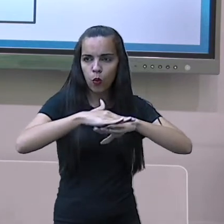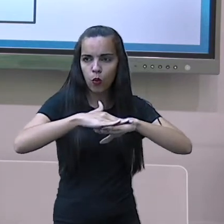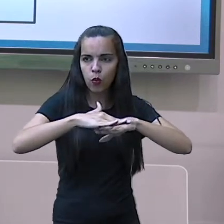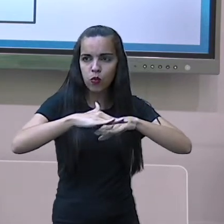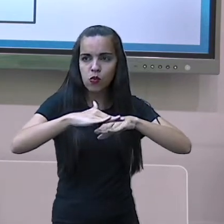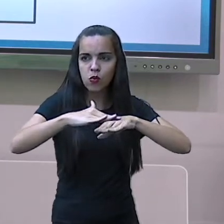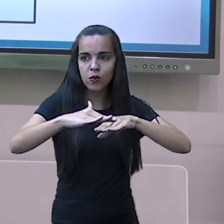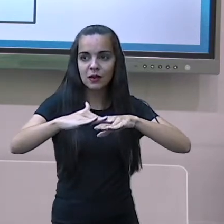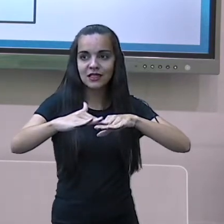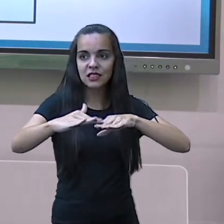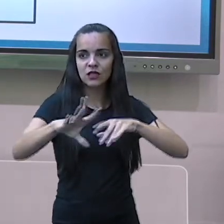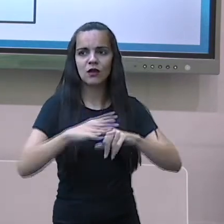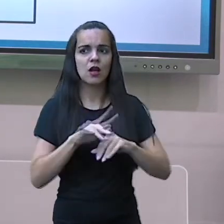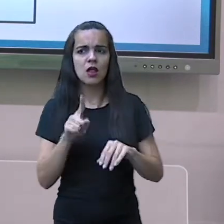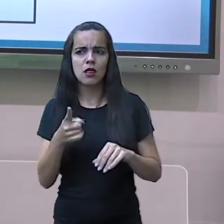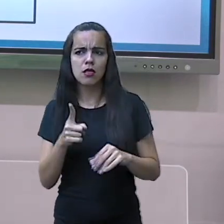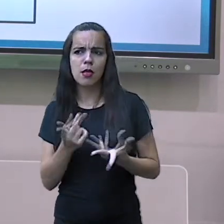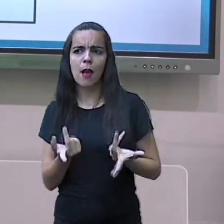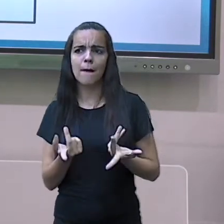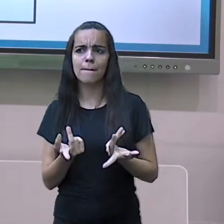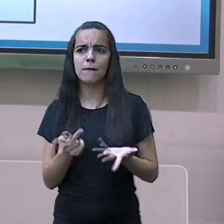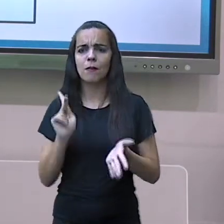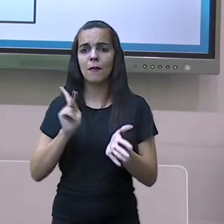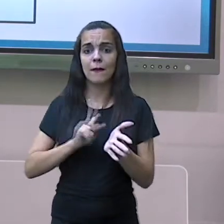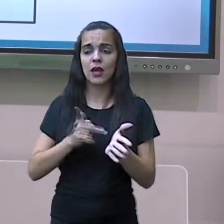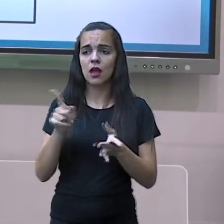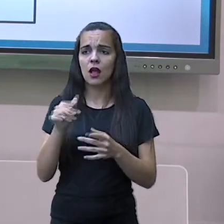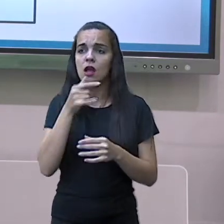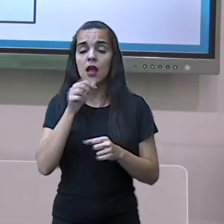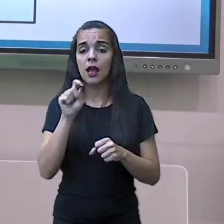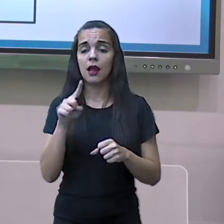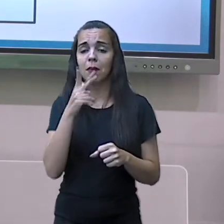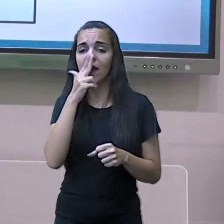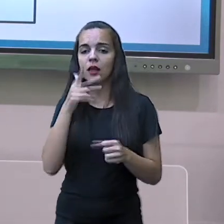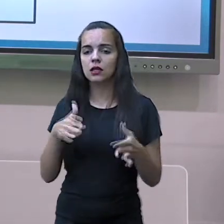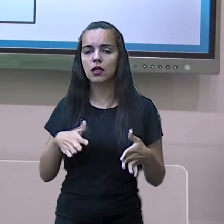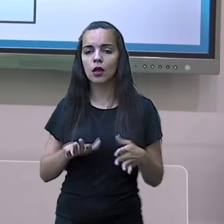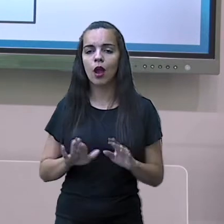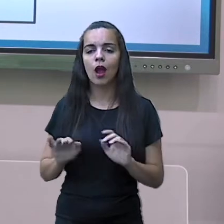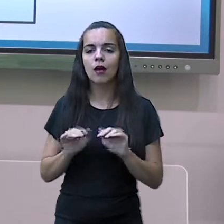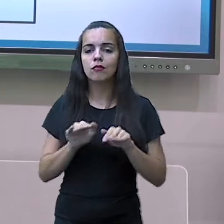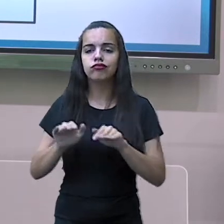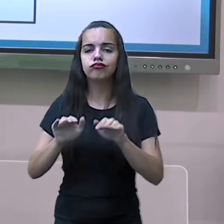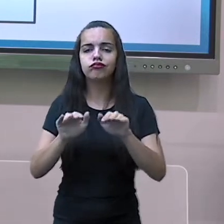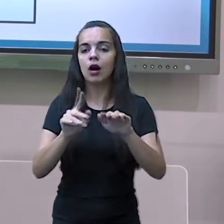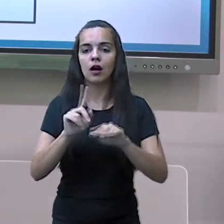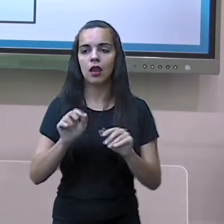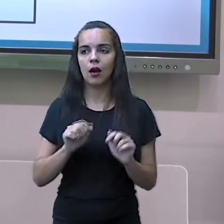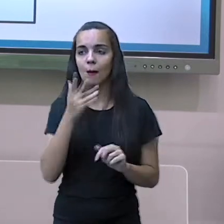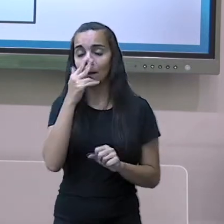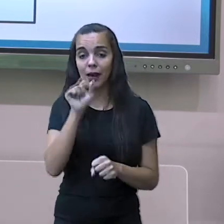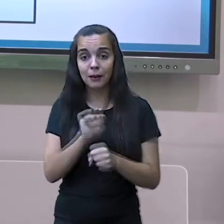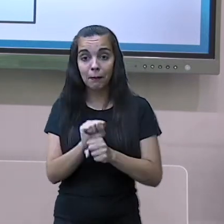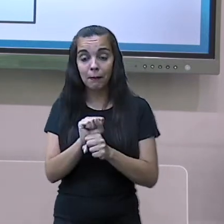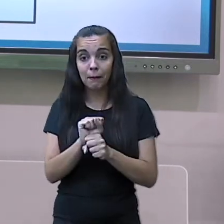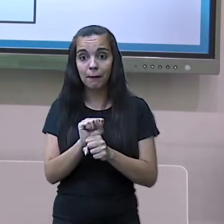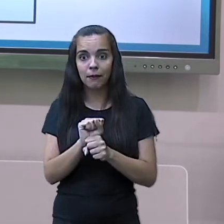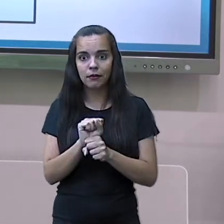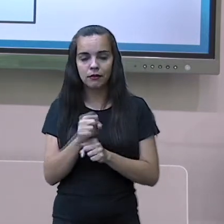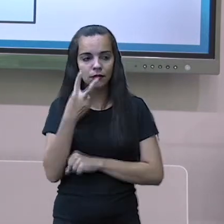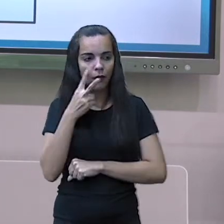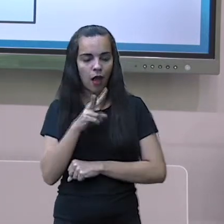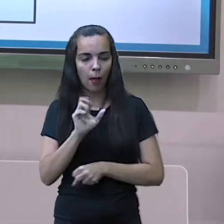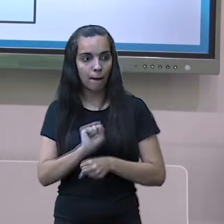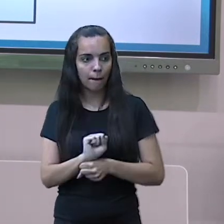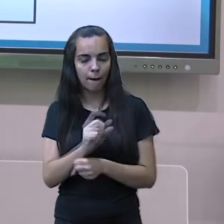Rio Doce não é um rio navegável. Para que ele se torne um rio navegável, é necessário que